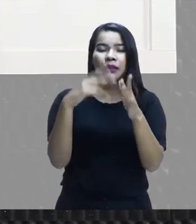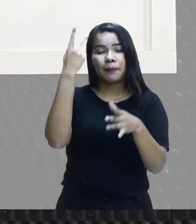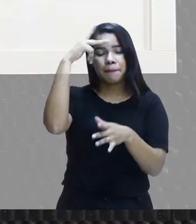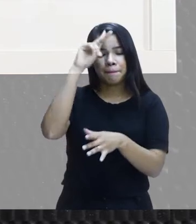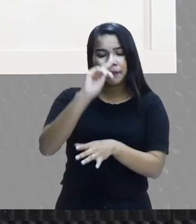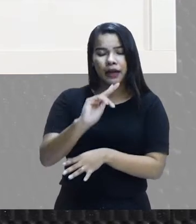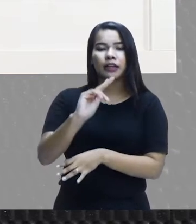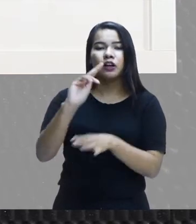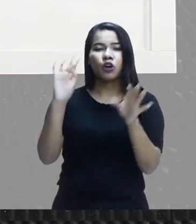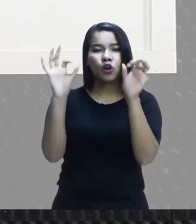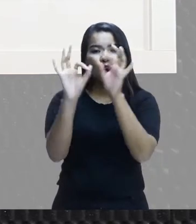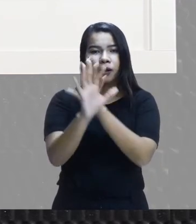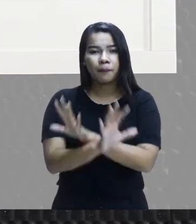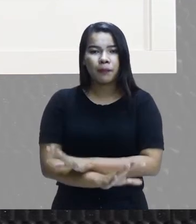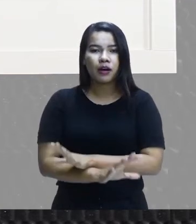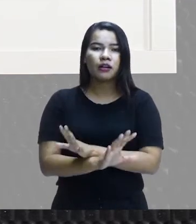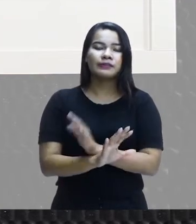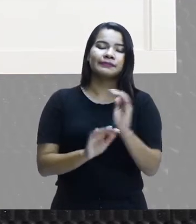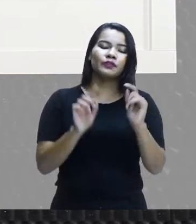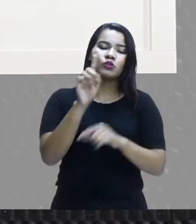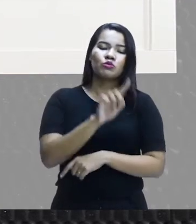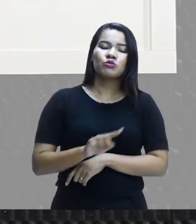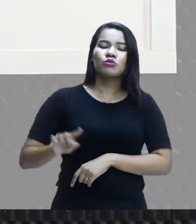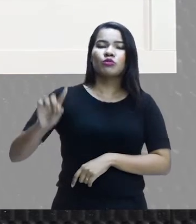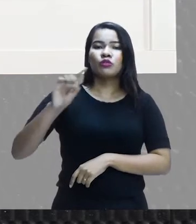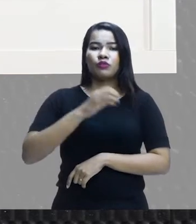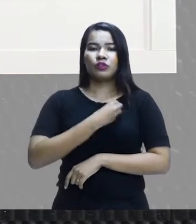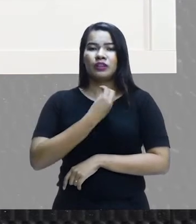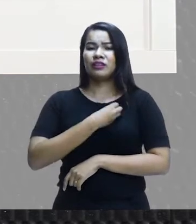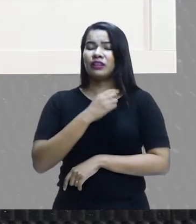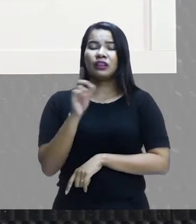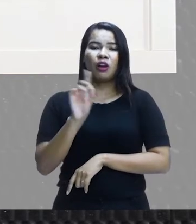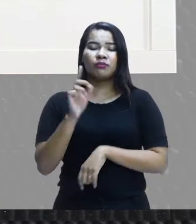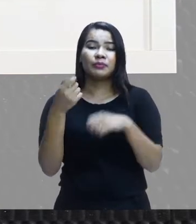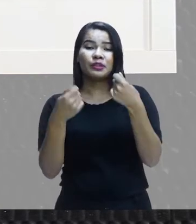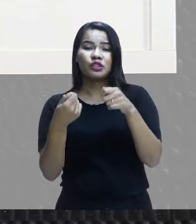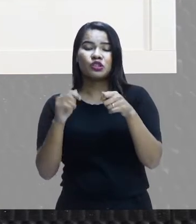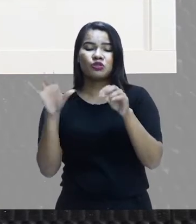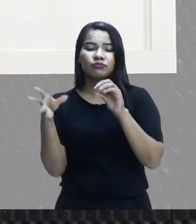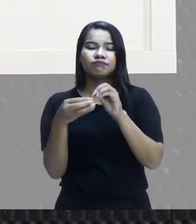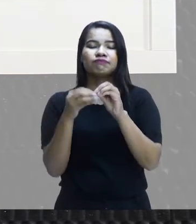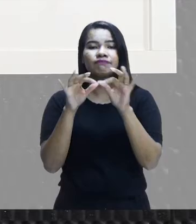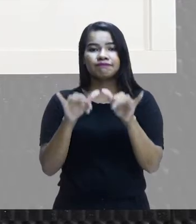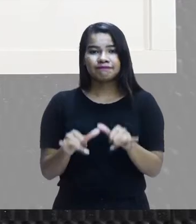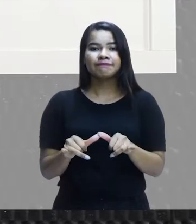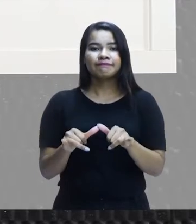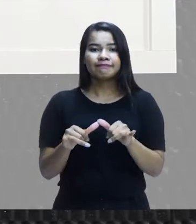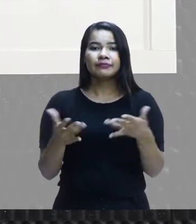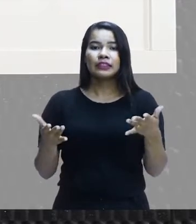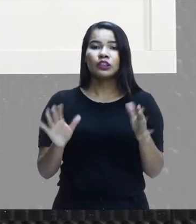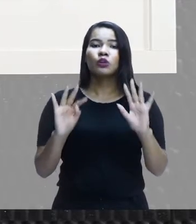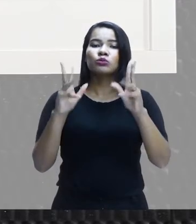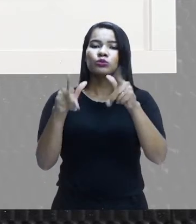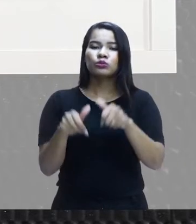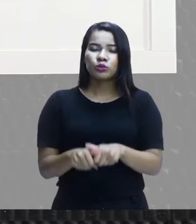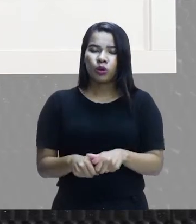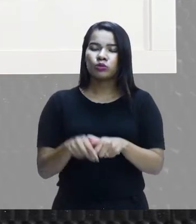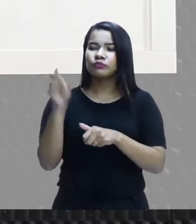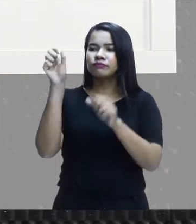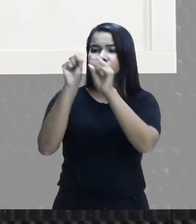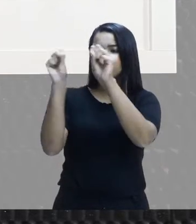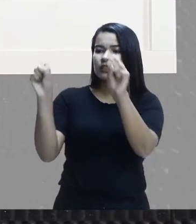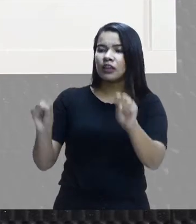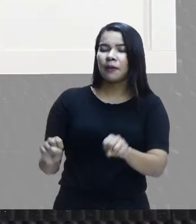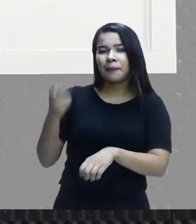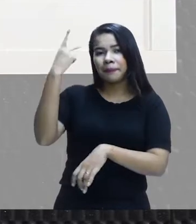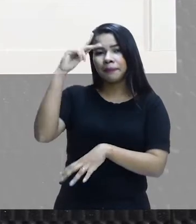ciclo de vida não depende de um hospedeiro. Então, todo organismo que para completar seu ciclo de vida não